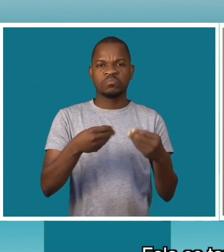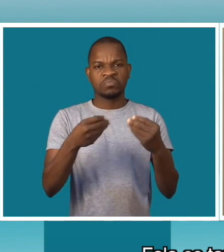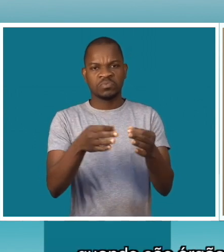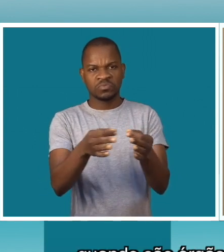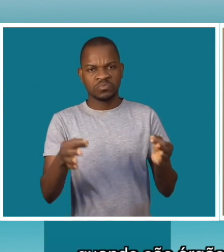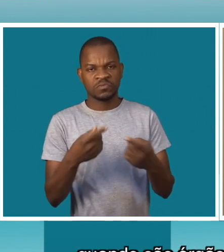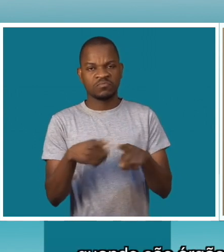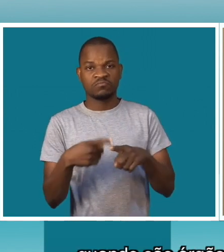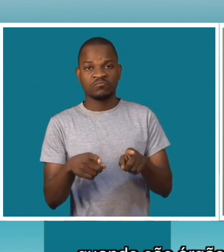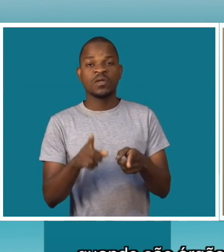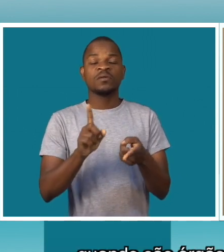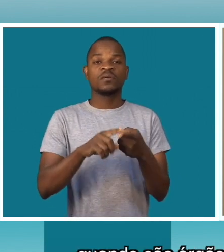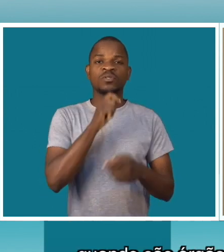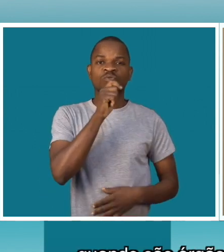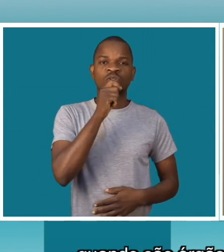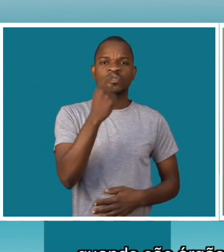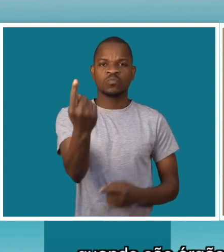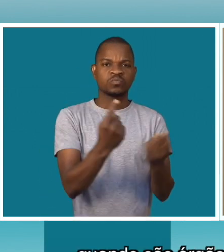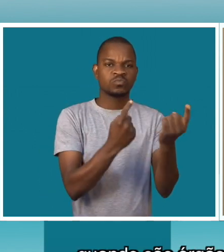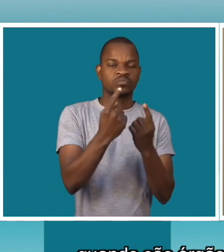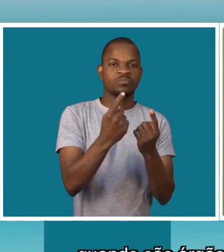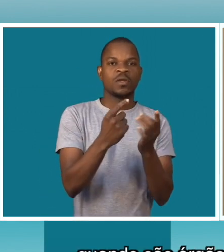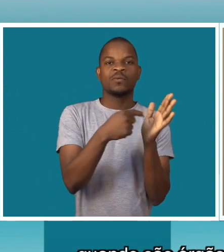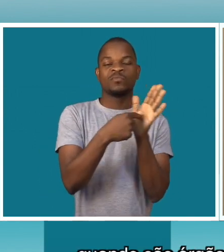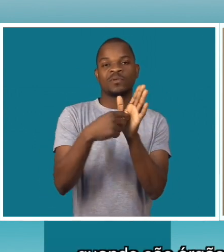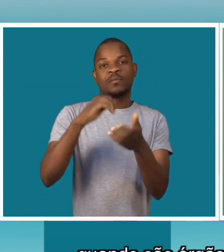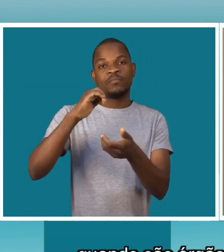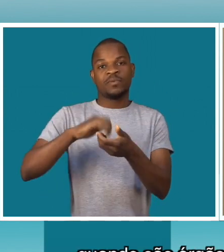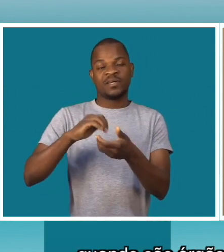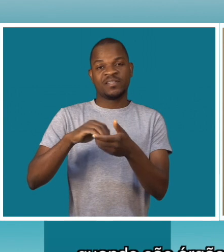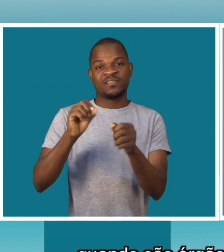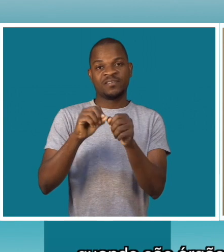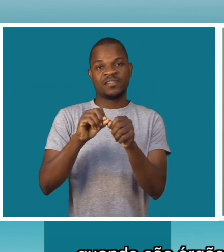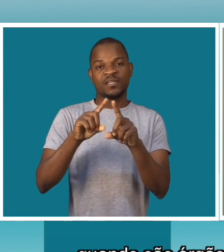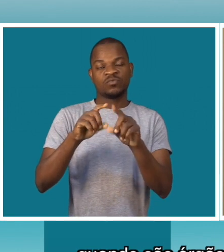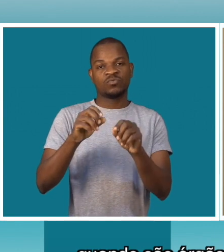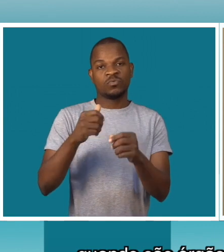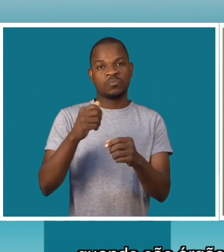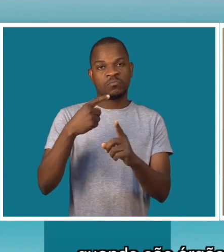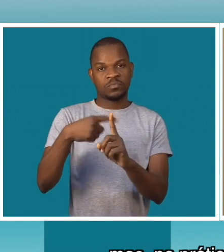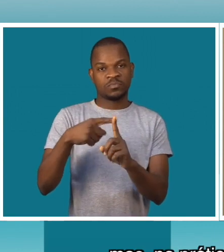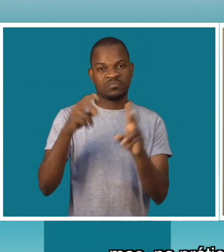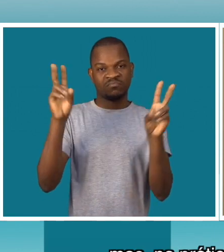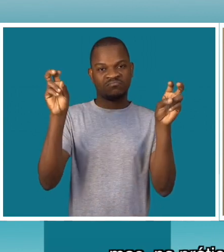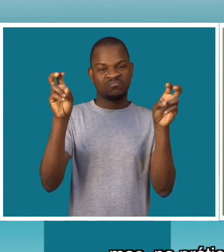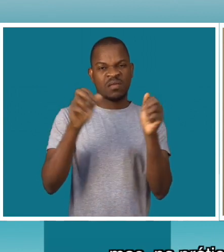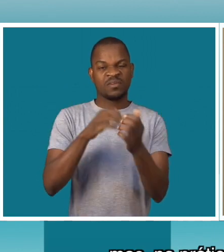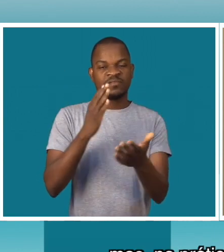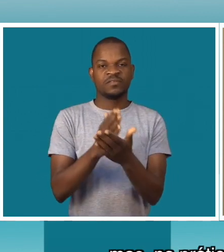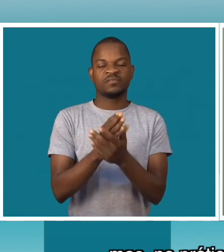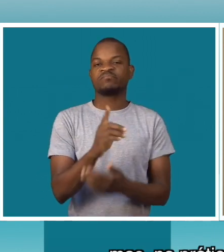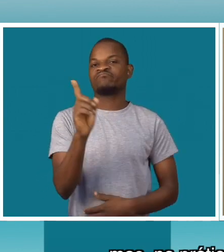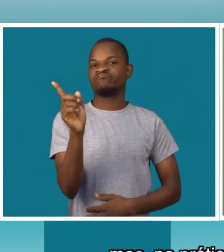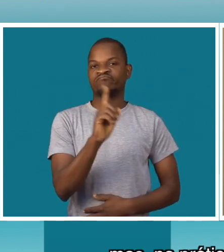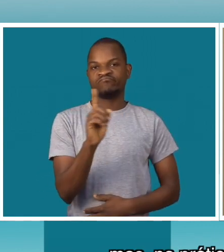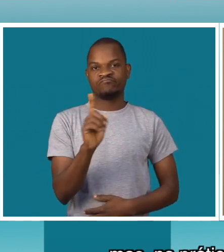boca, quando são órgãos de informação que aparecem, parece que estão a fazer alguma coisa útil. Mas, na